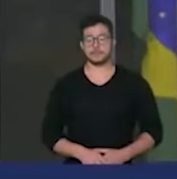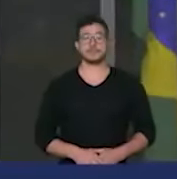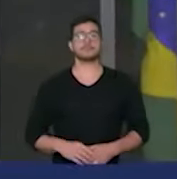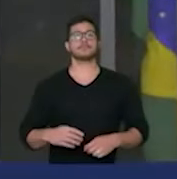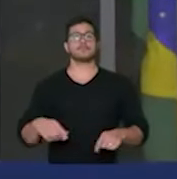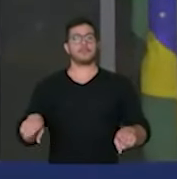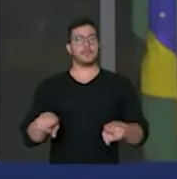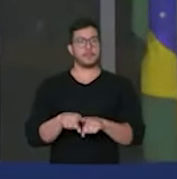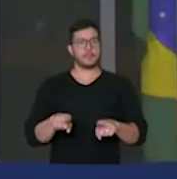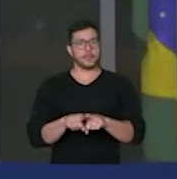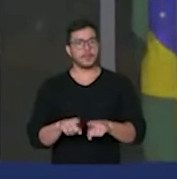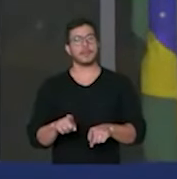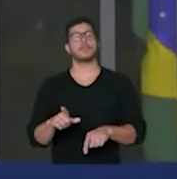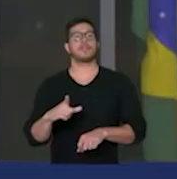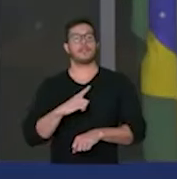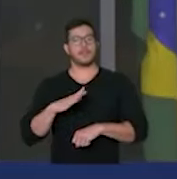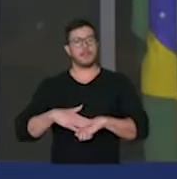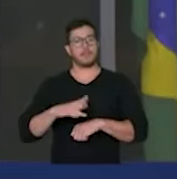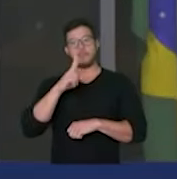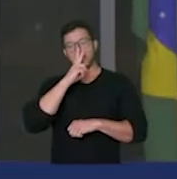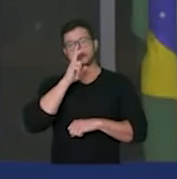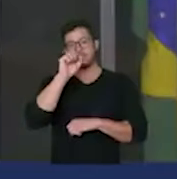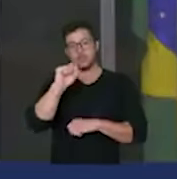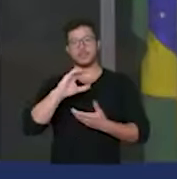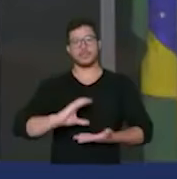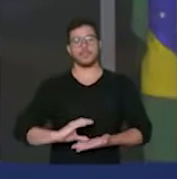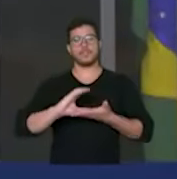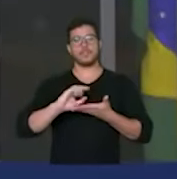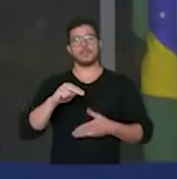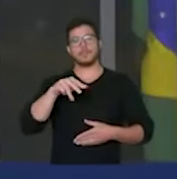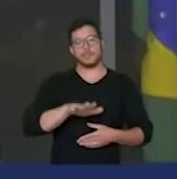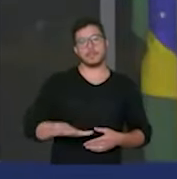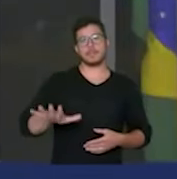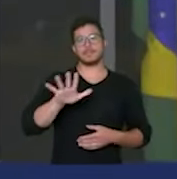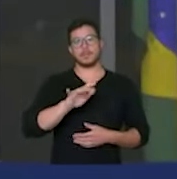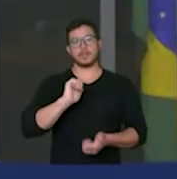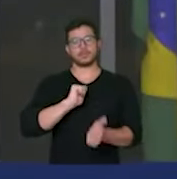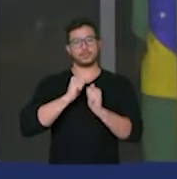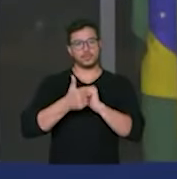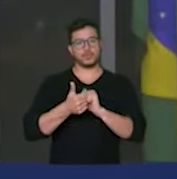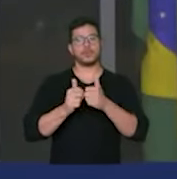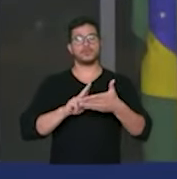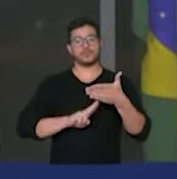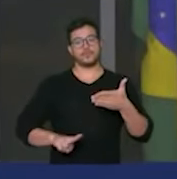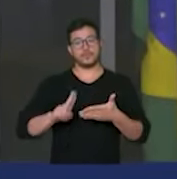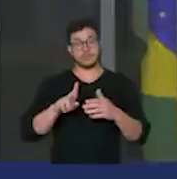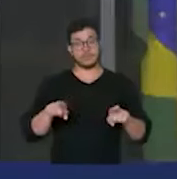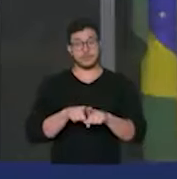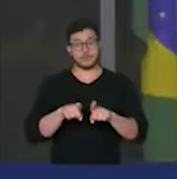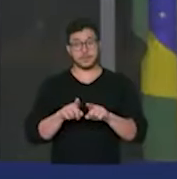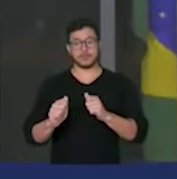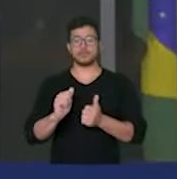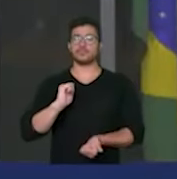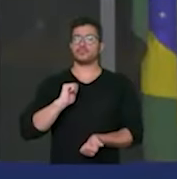mais forte, com eventos, ginasíade, universíade, os Jogos Mundiais Escolares, os Jogos